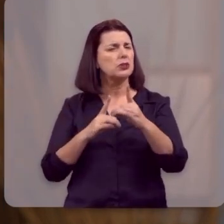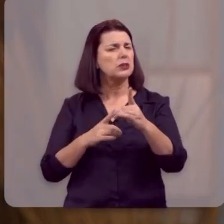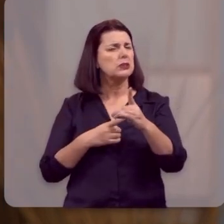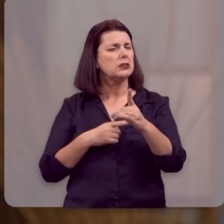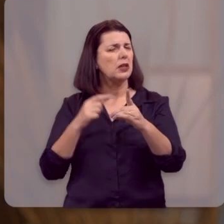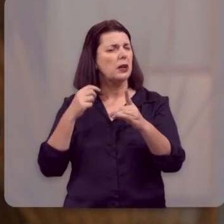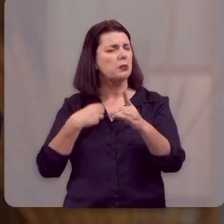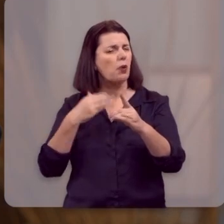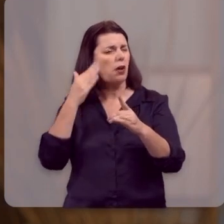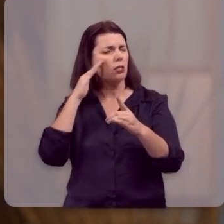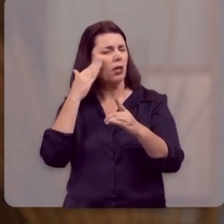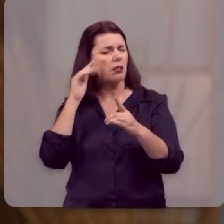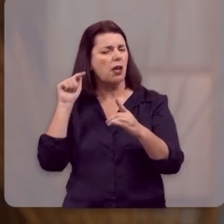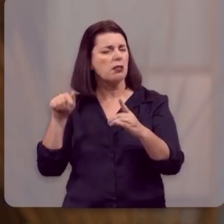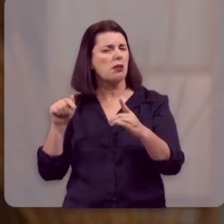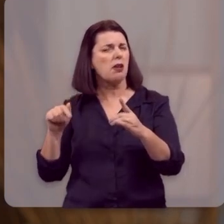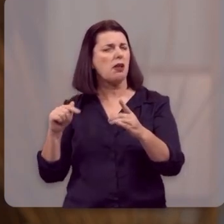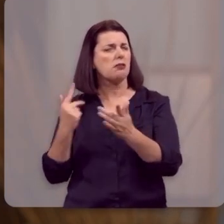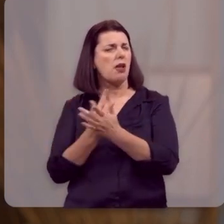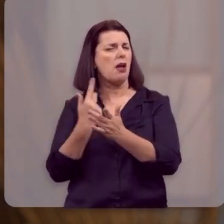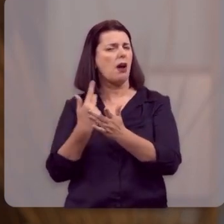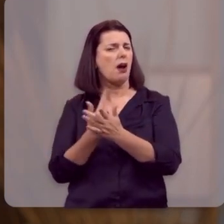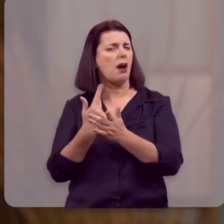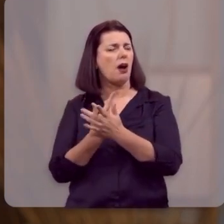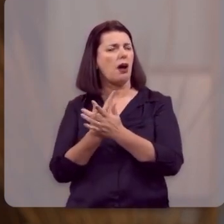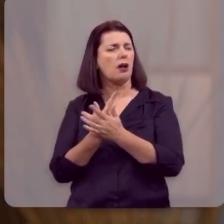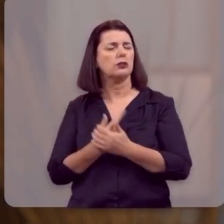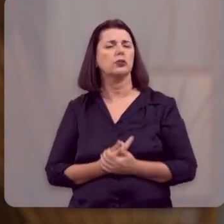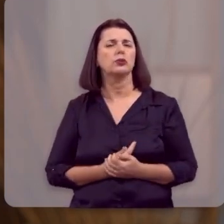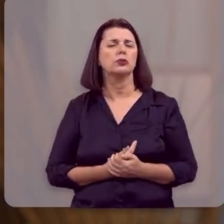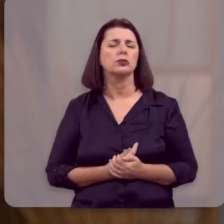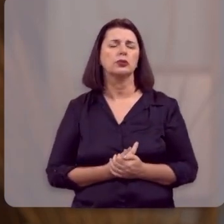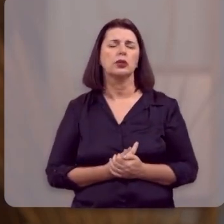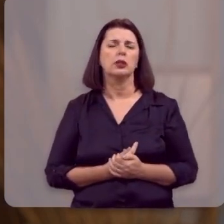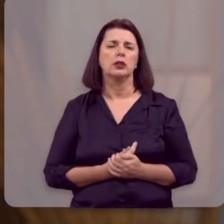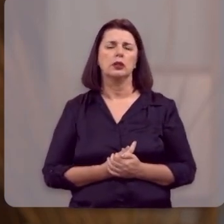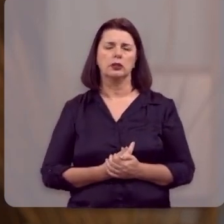agenda de distorção doutrinária teológica,